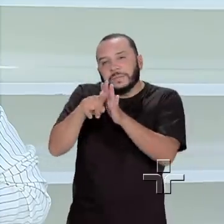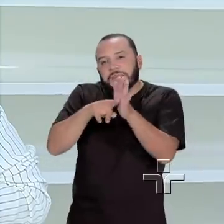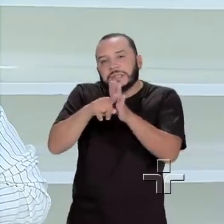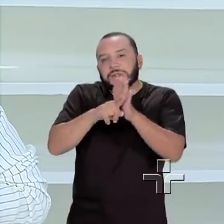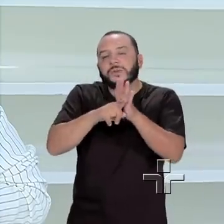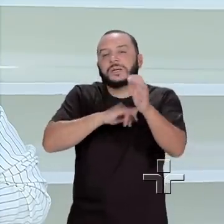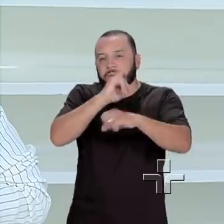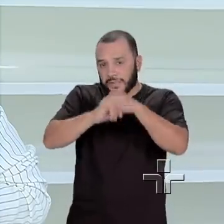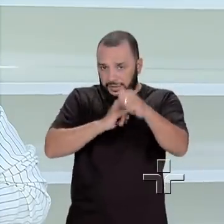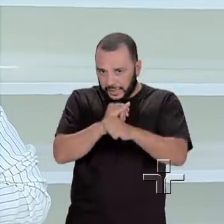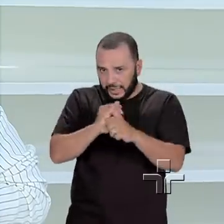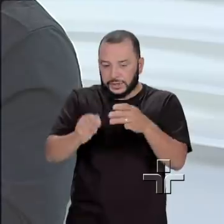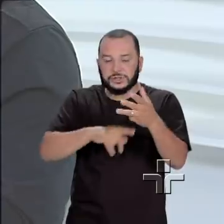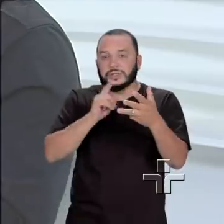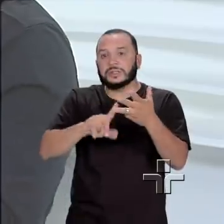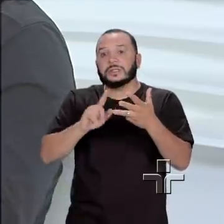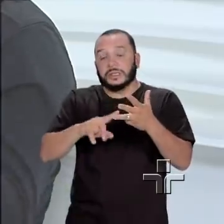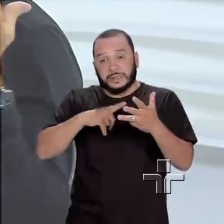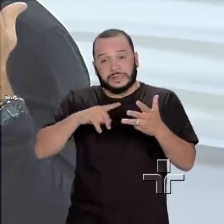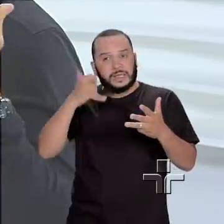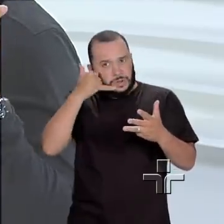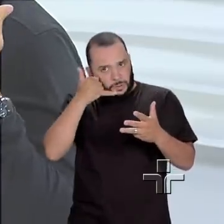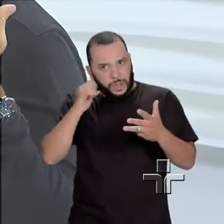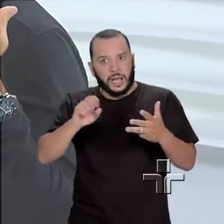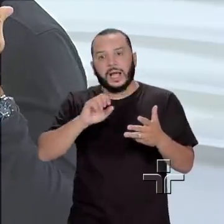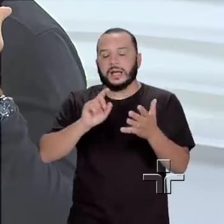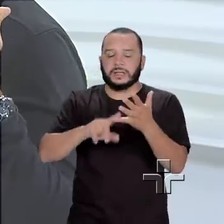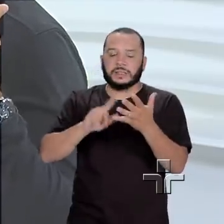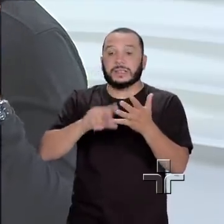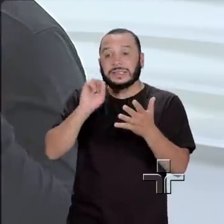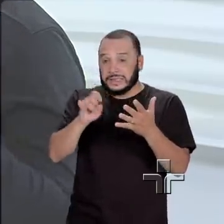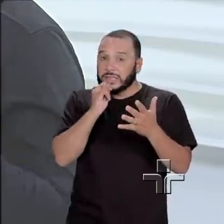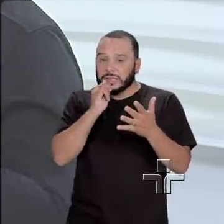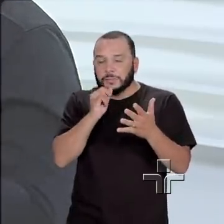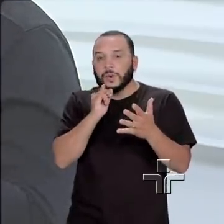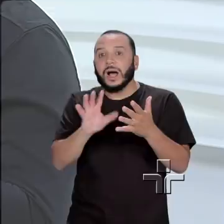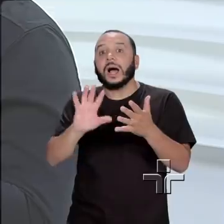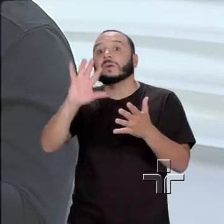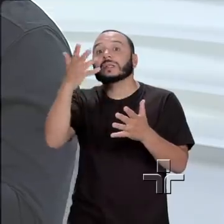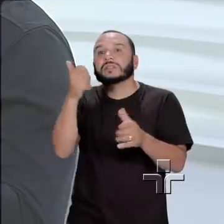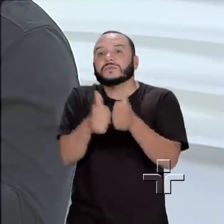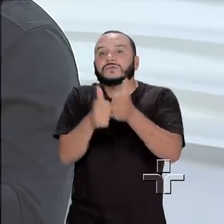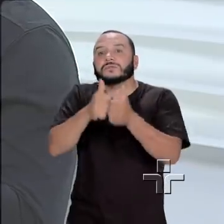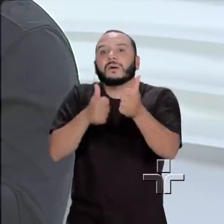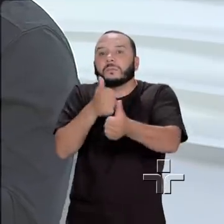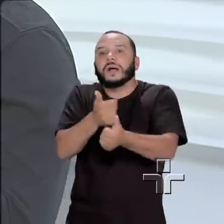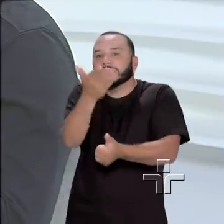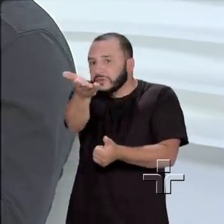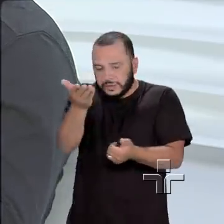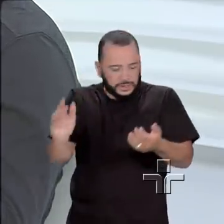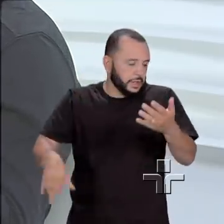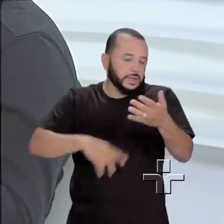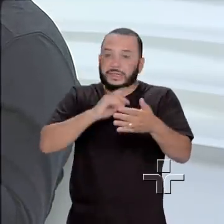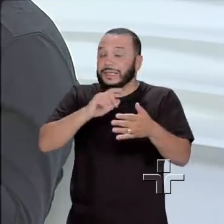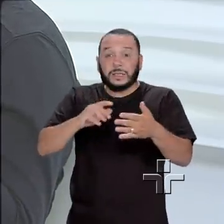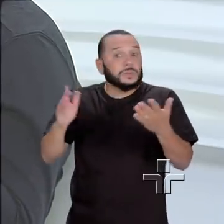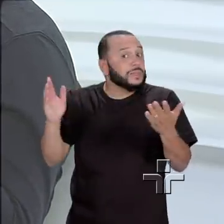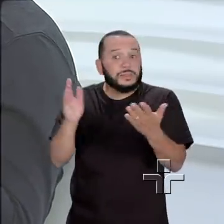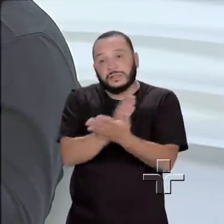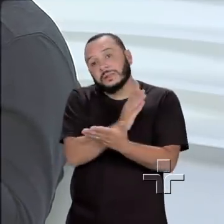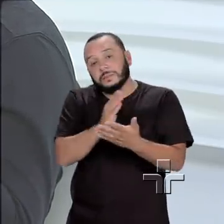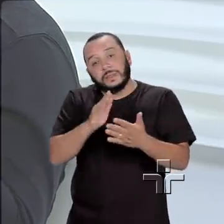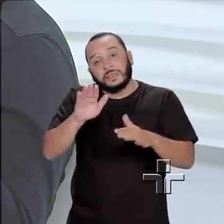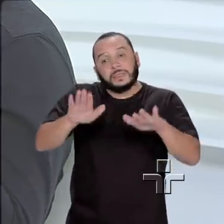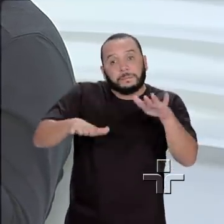está no móvel, se você está no fixo, se acabou de ter um jogo de futebol perto de onde você está e assim por diante. Ou seja, em parte,